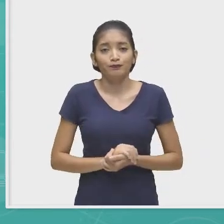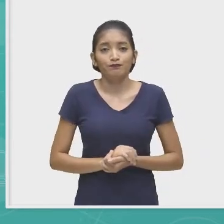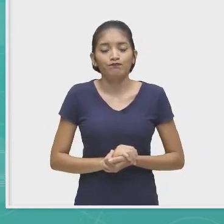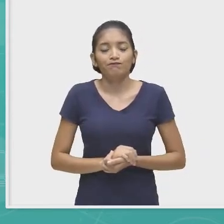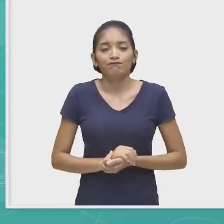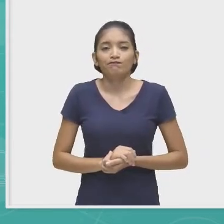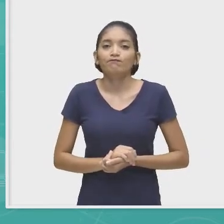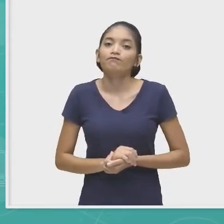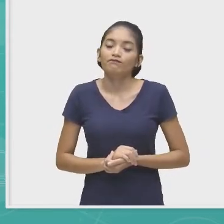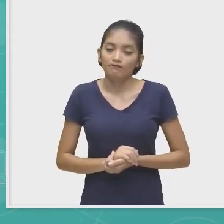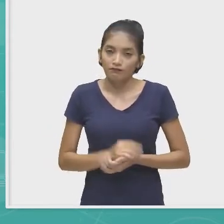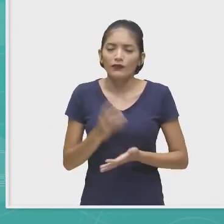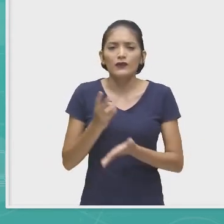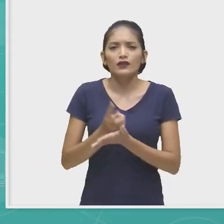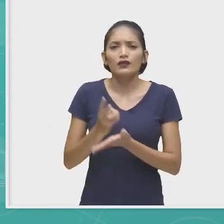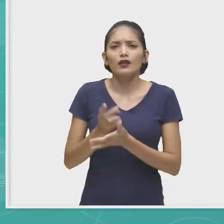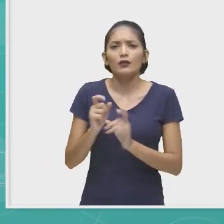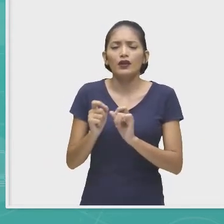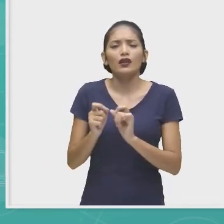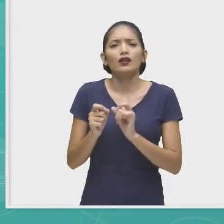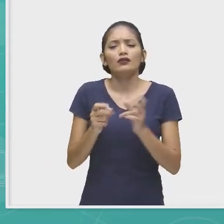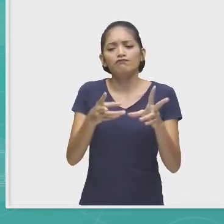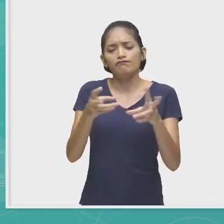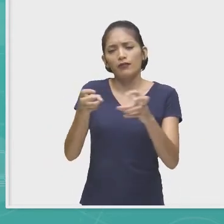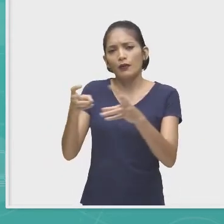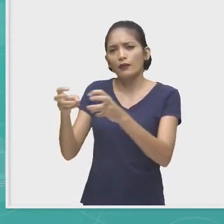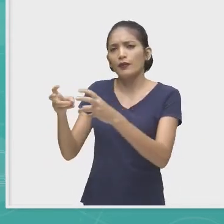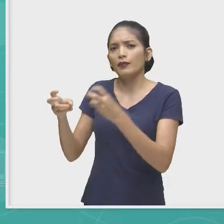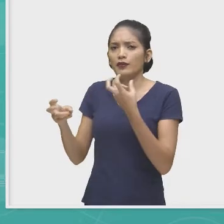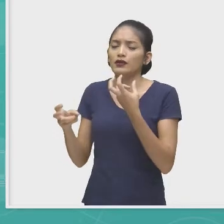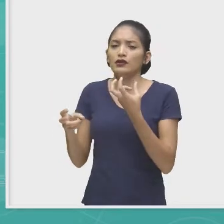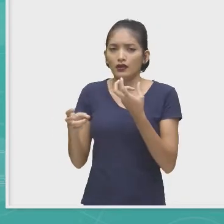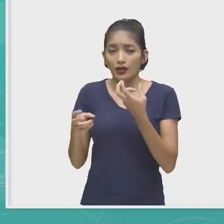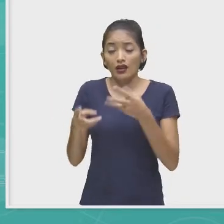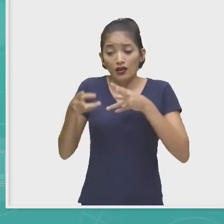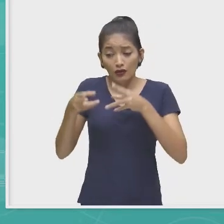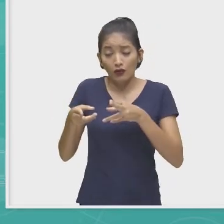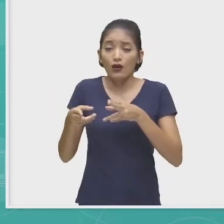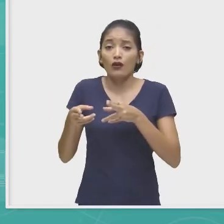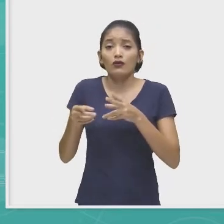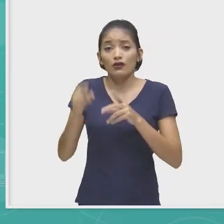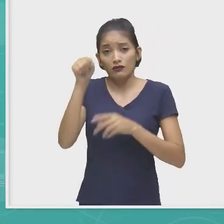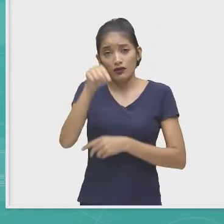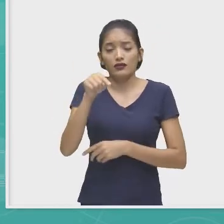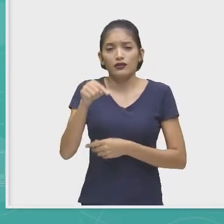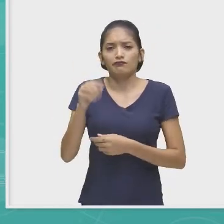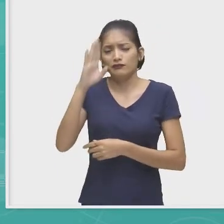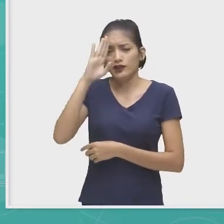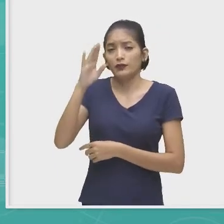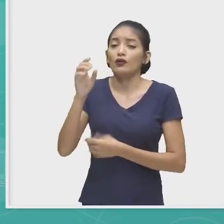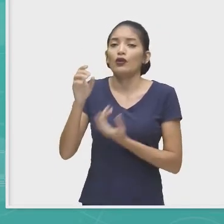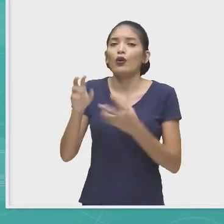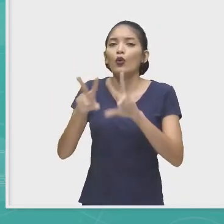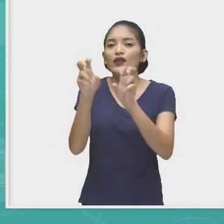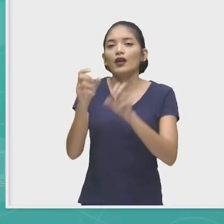nós vamos sempre nos deparar com situações inusitadas, principalmente envolvendo